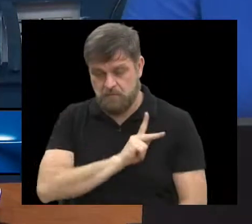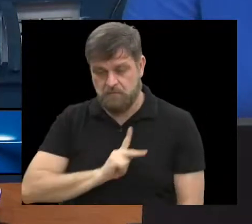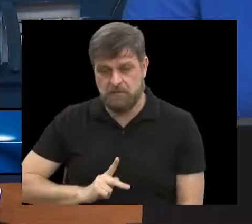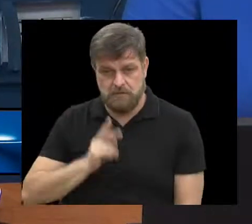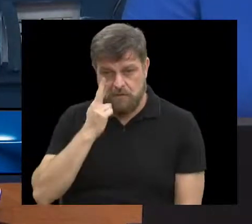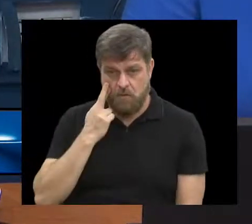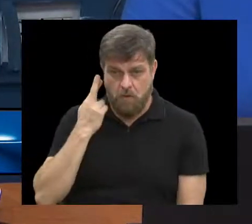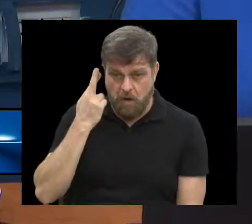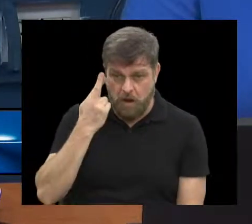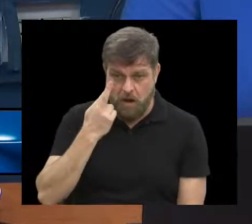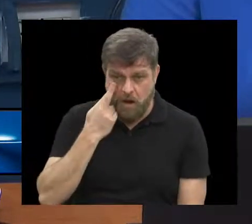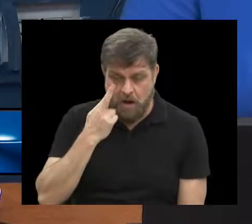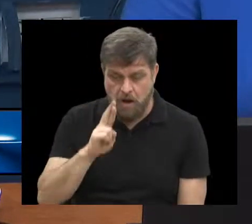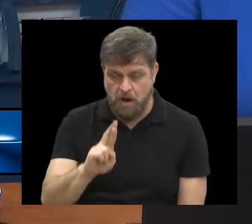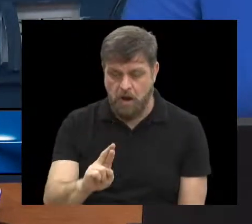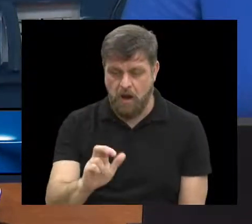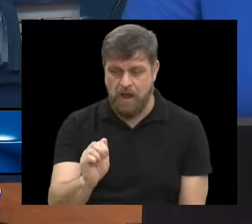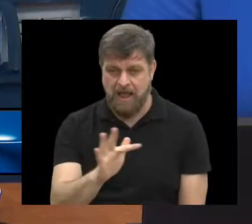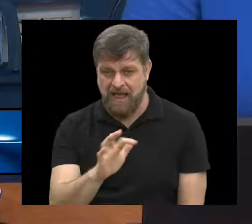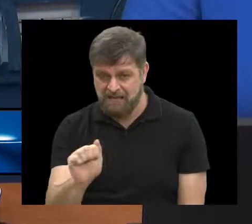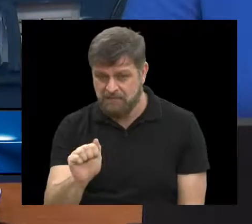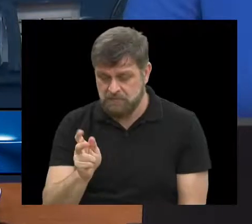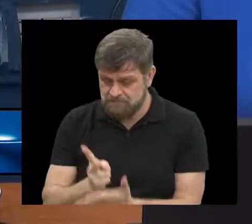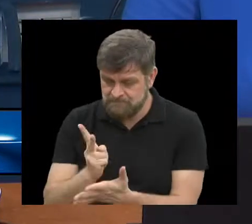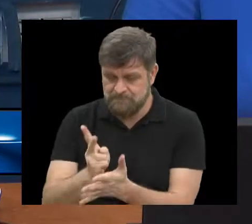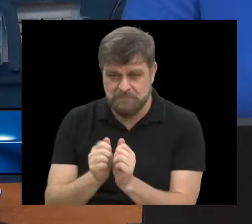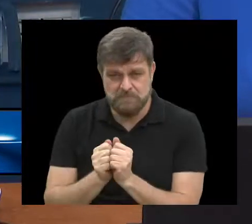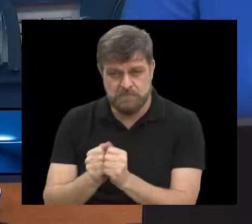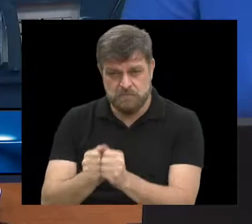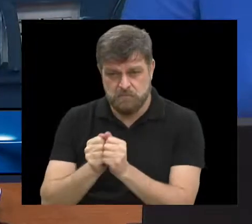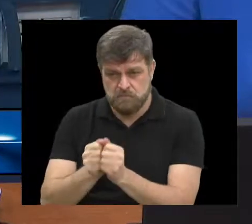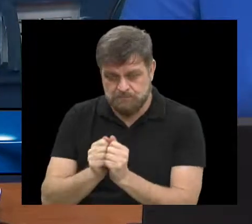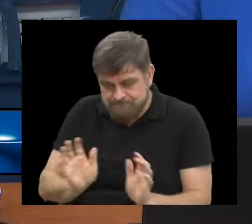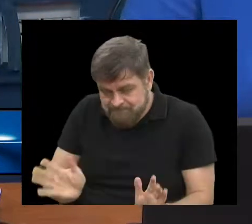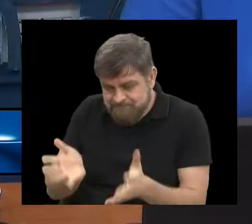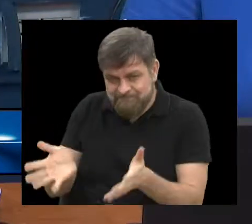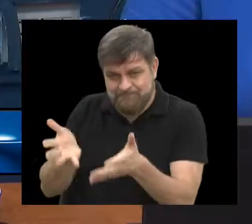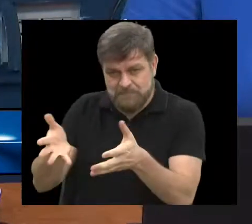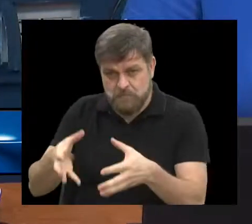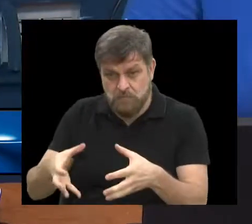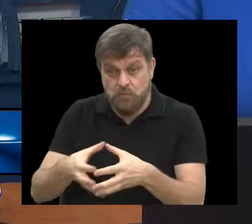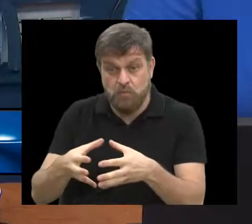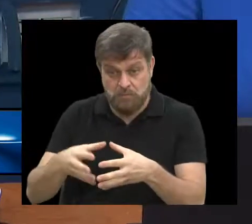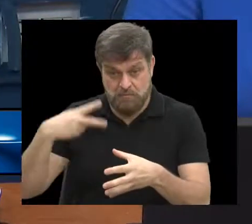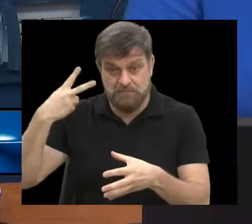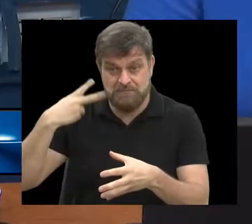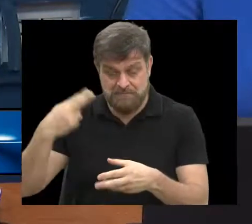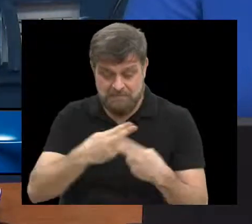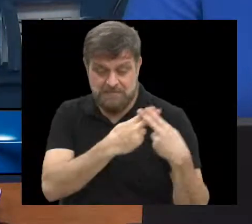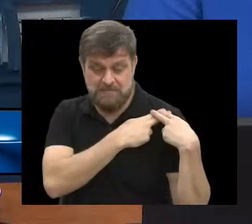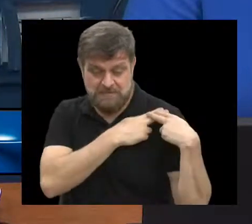Rafa Zimbaldi por estar junto, e essa comissão está sendo